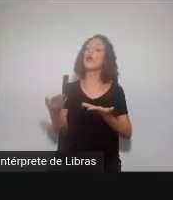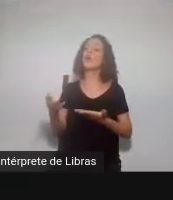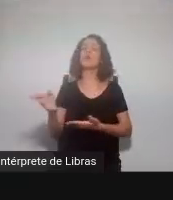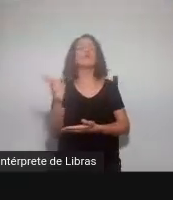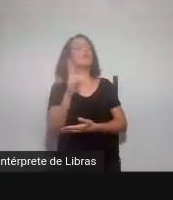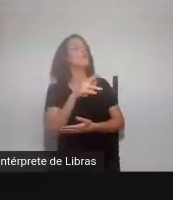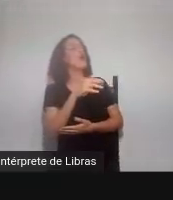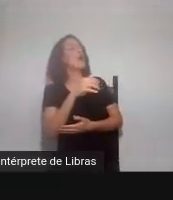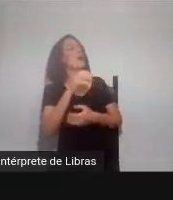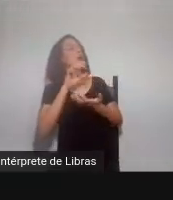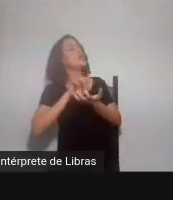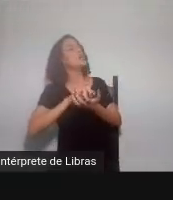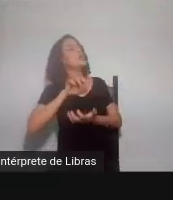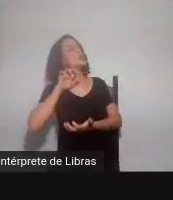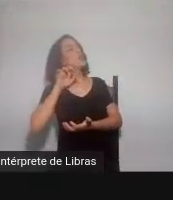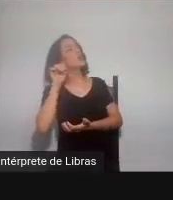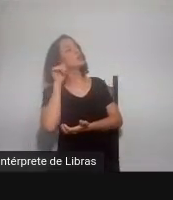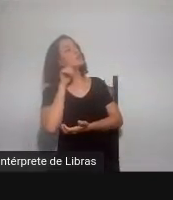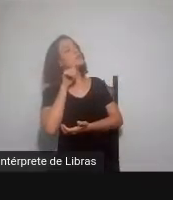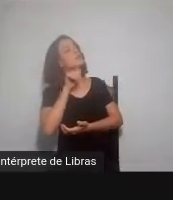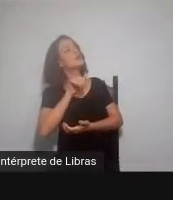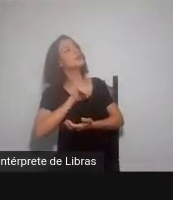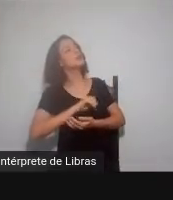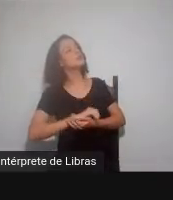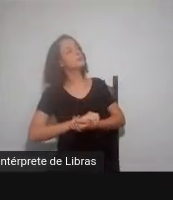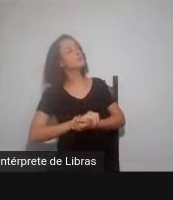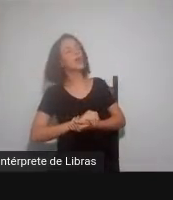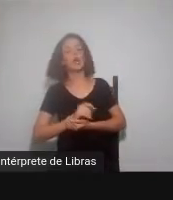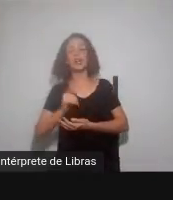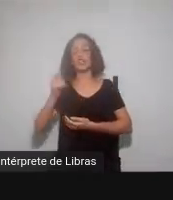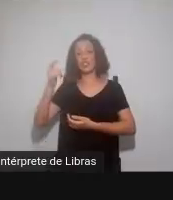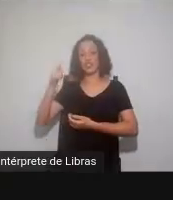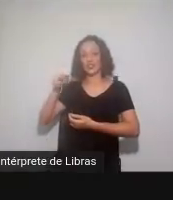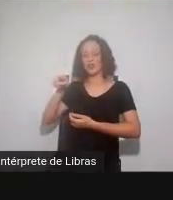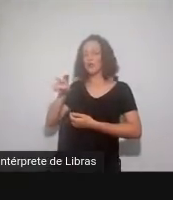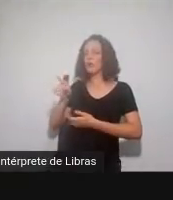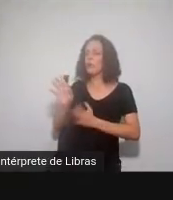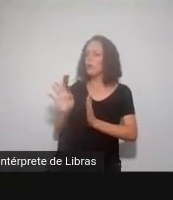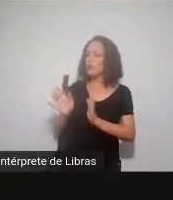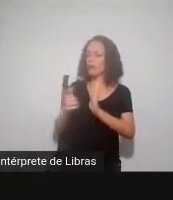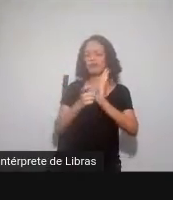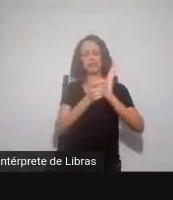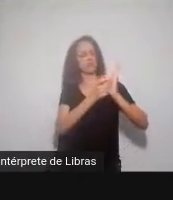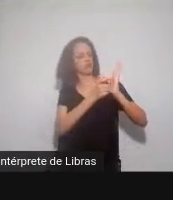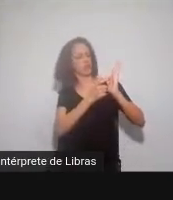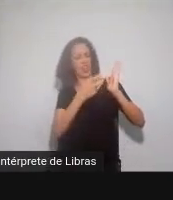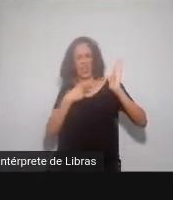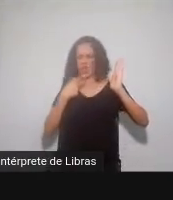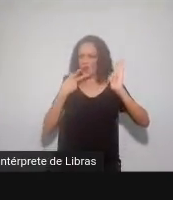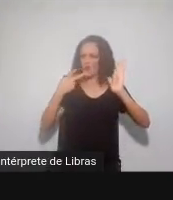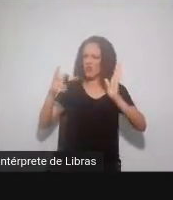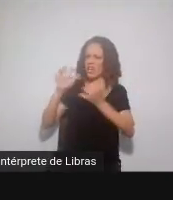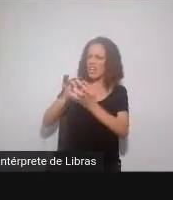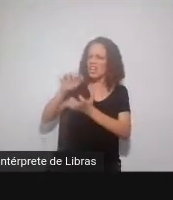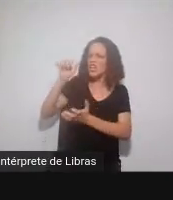idosa. Aí a Cíntia, mais uma vez: eu li a palavra idosa, tem aqui na versão, e falou o